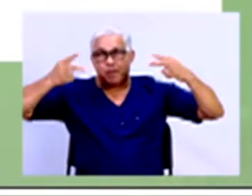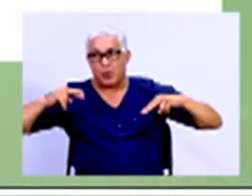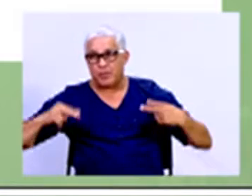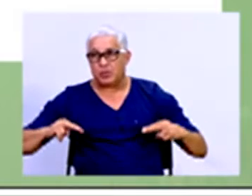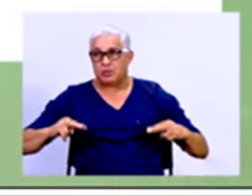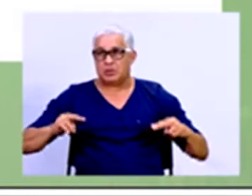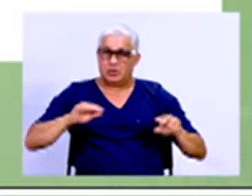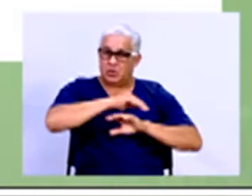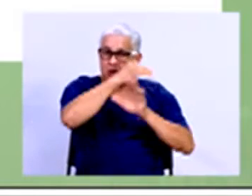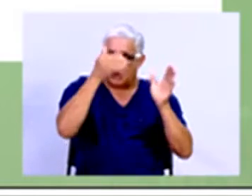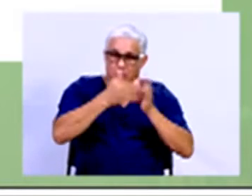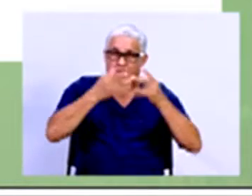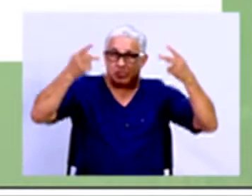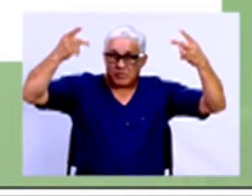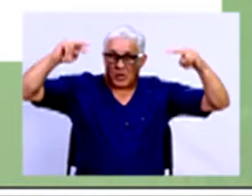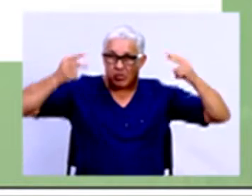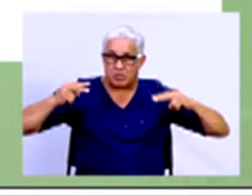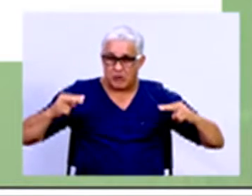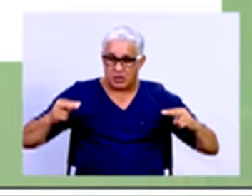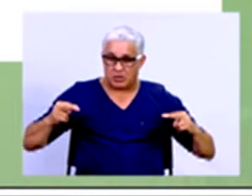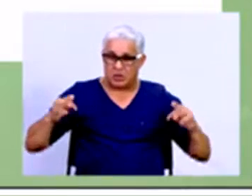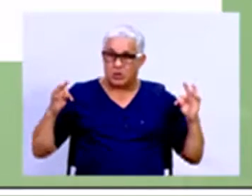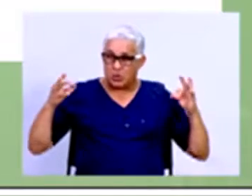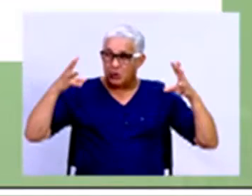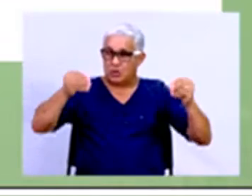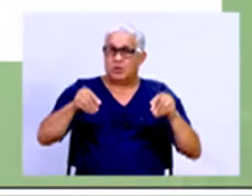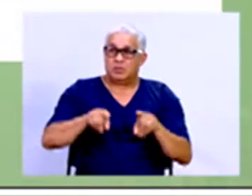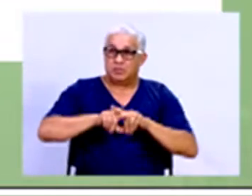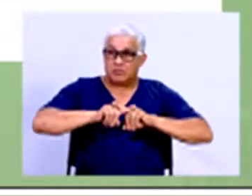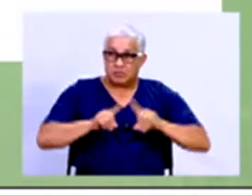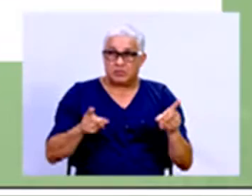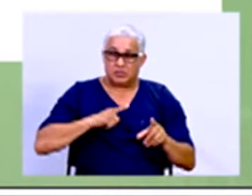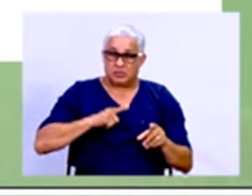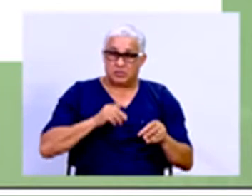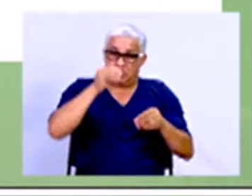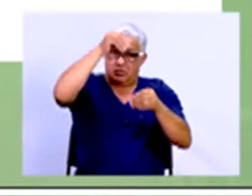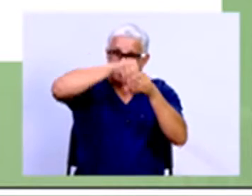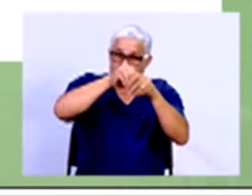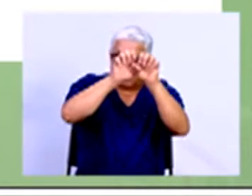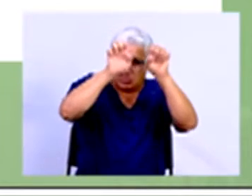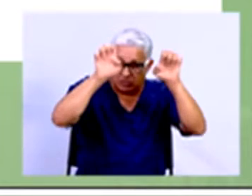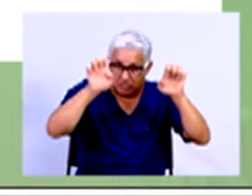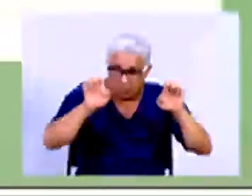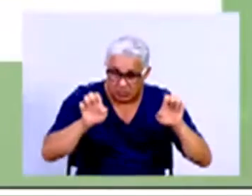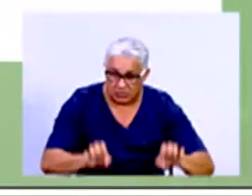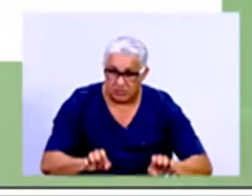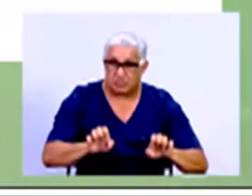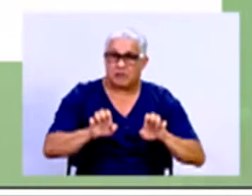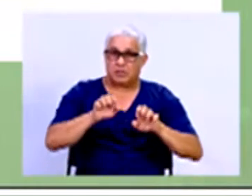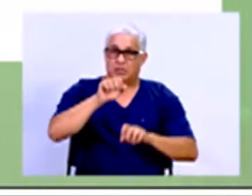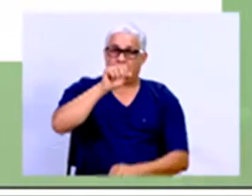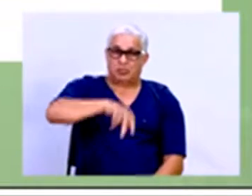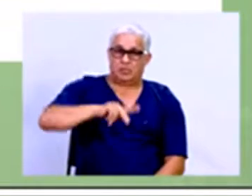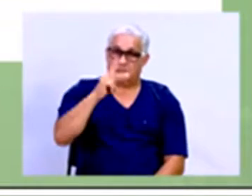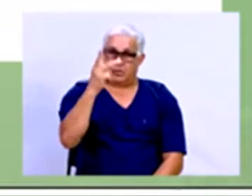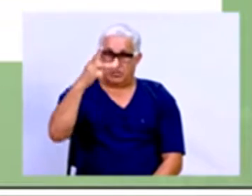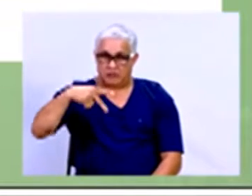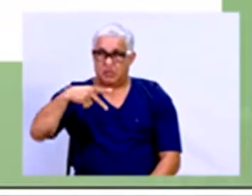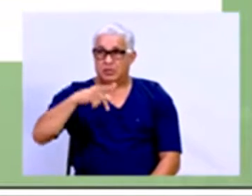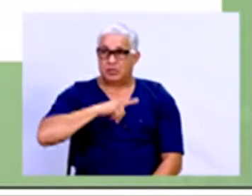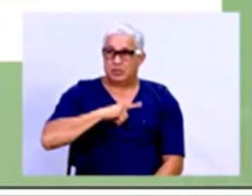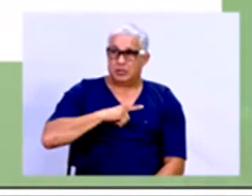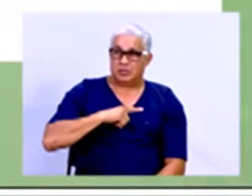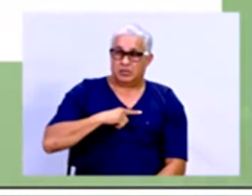todos códigos HTML, certo? Porém, aqui a gente entra na estrutura do nosso código em PHP, tá? Então, aqui nós temos